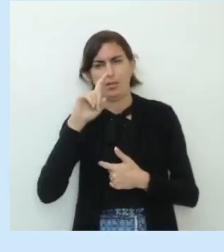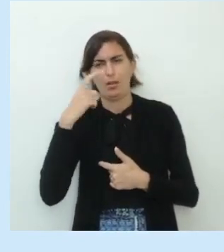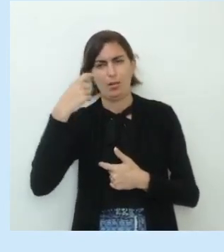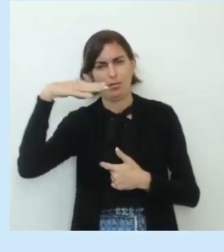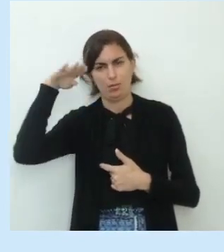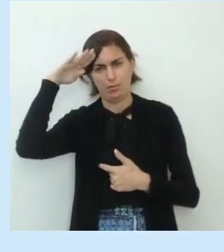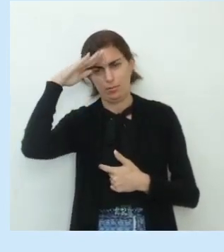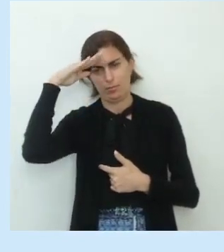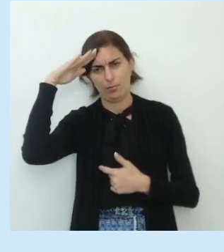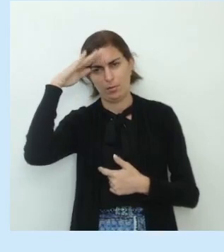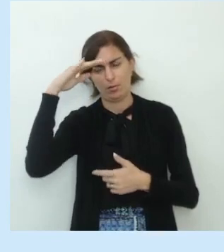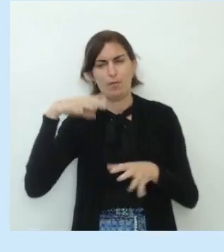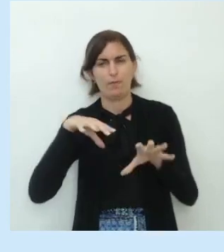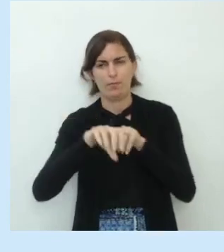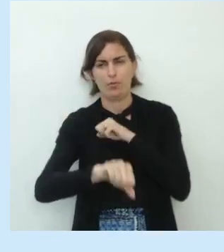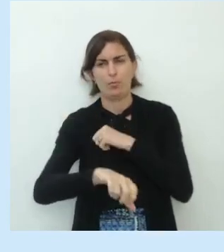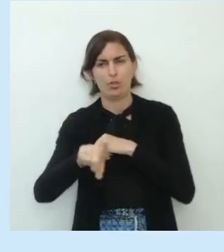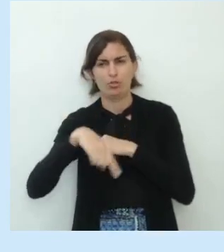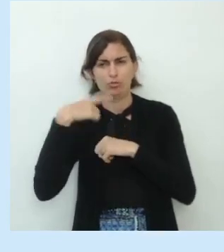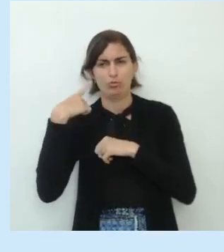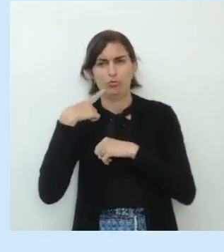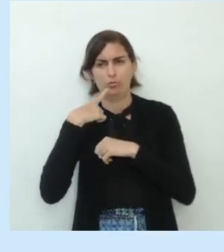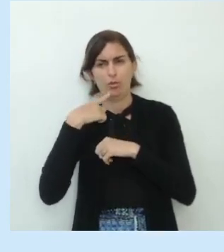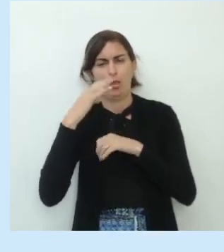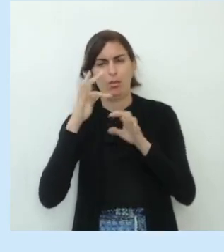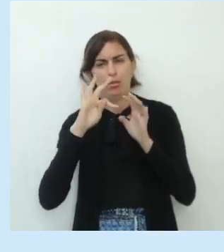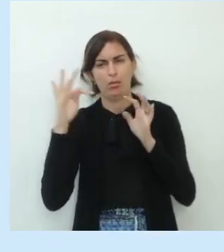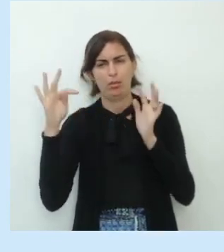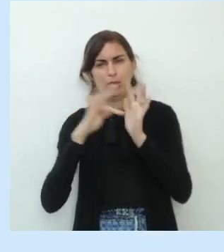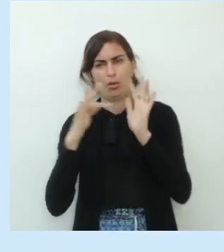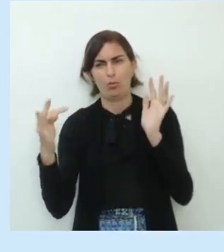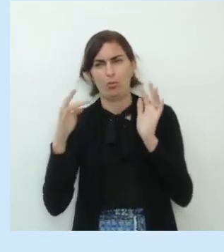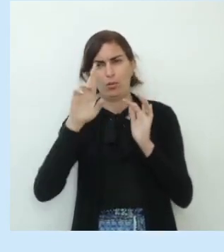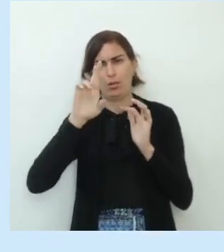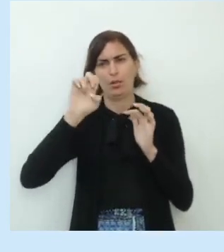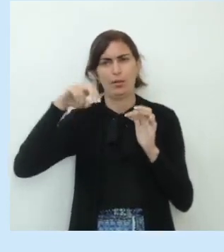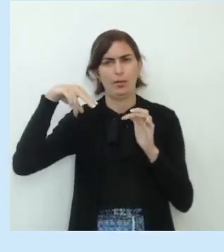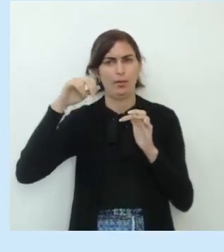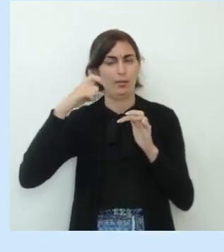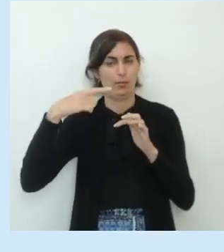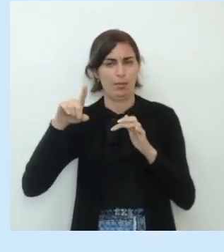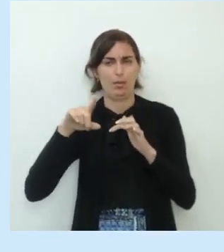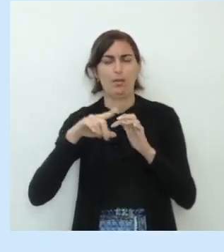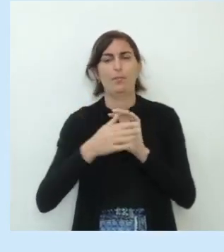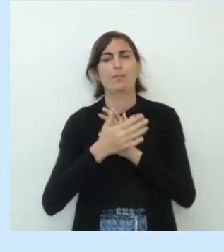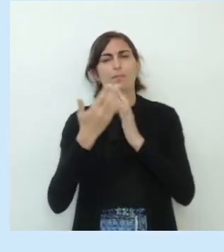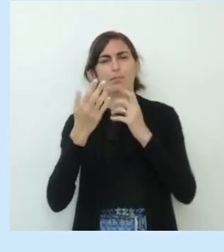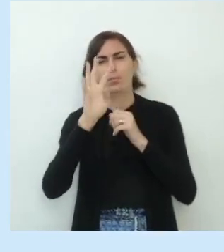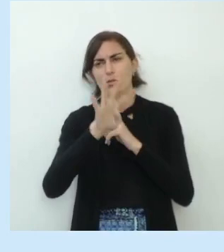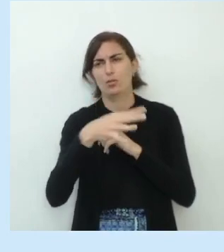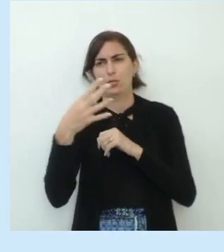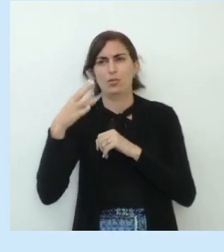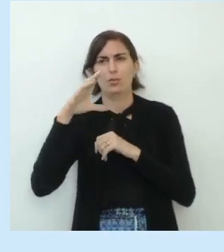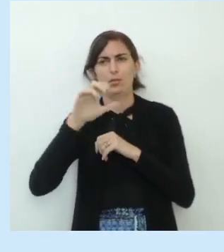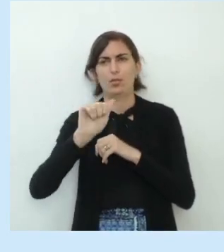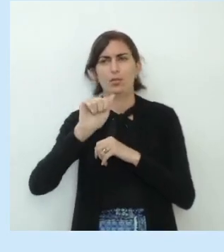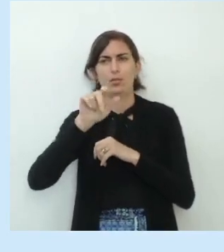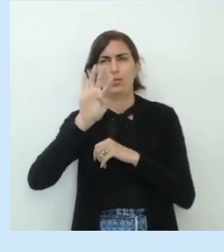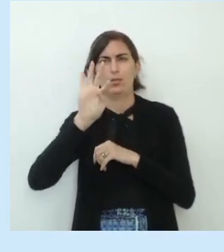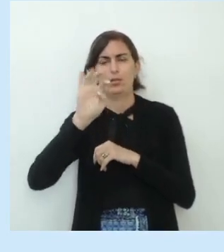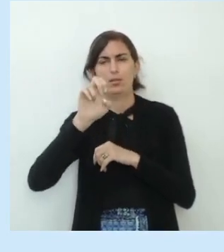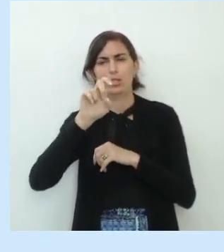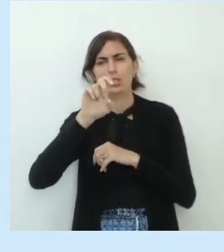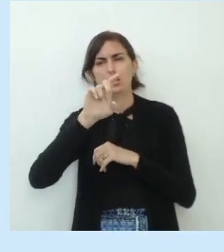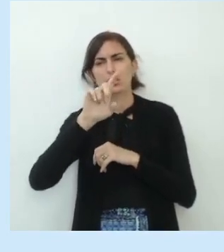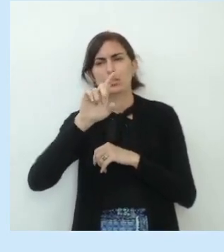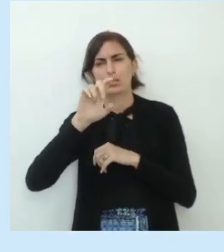ex-militar, né, que formado em Direito e Teologia, René Descartes. Por isso o plano é cartesiano, tá bom? Em